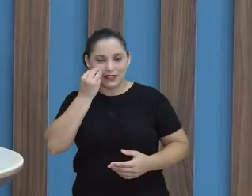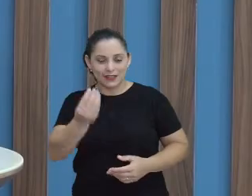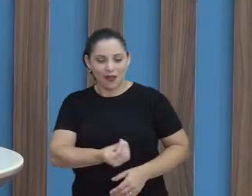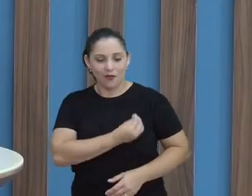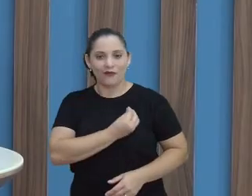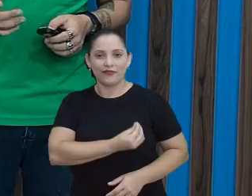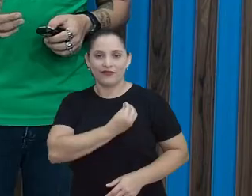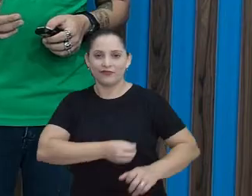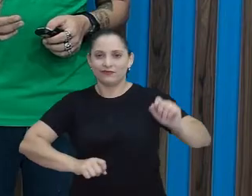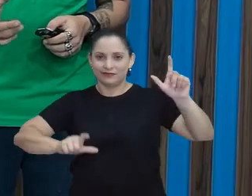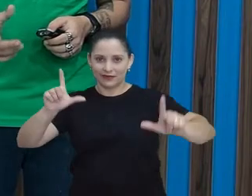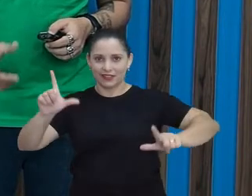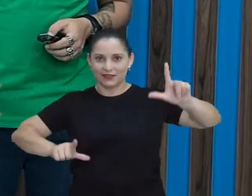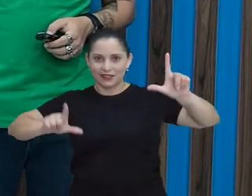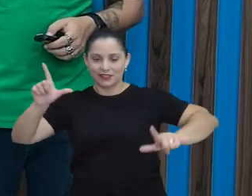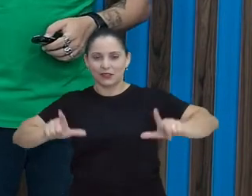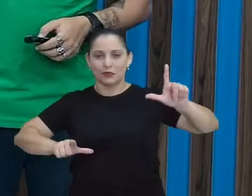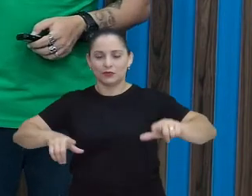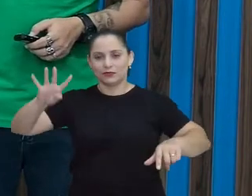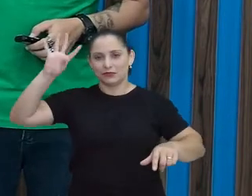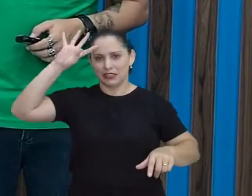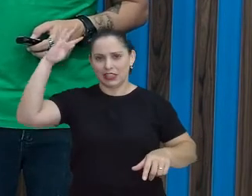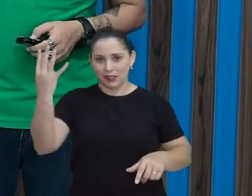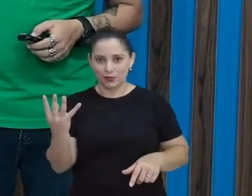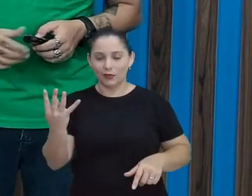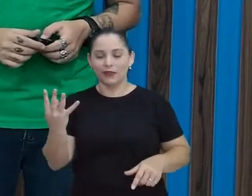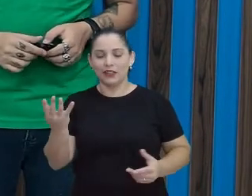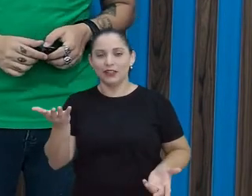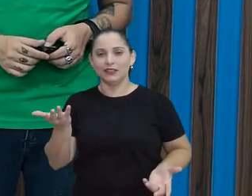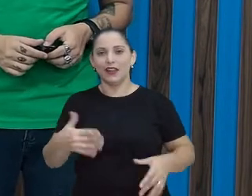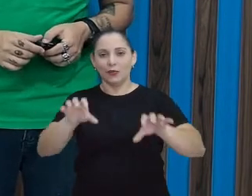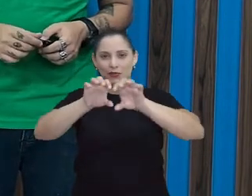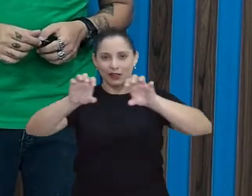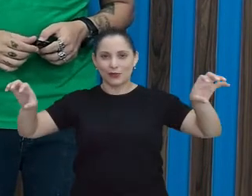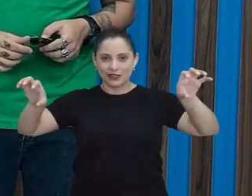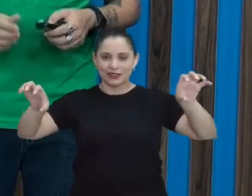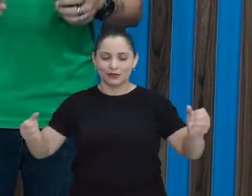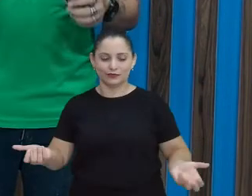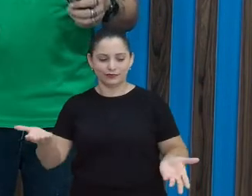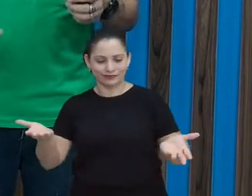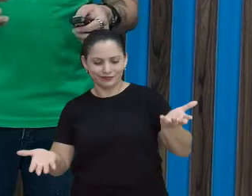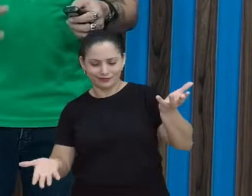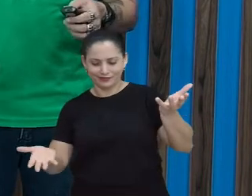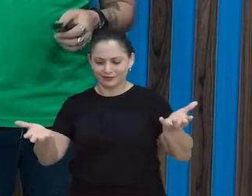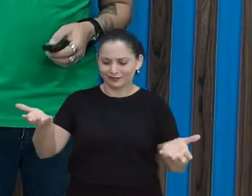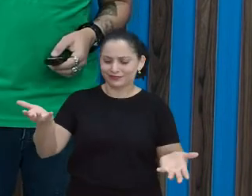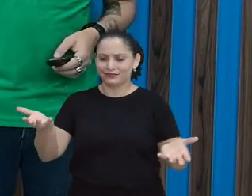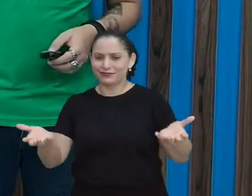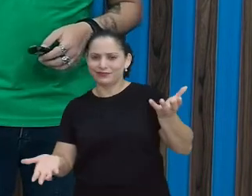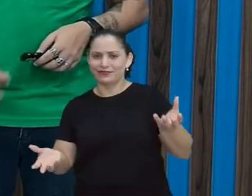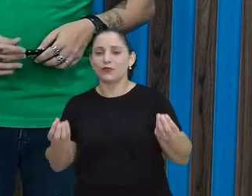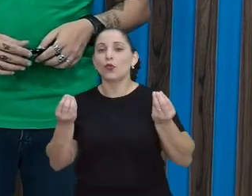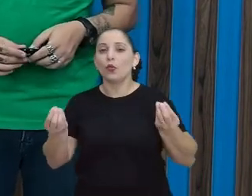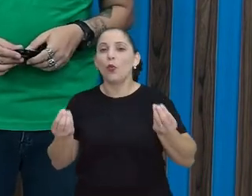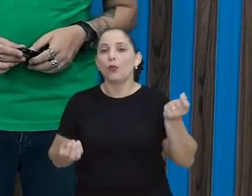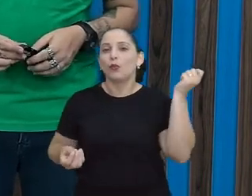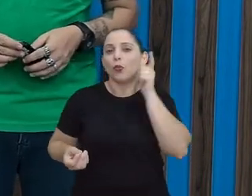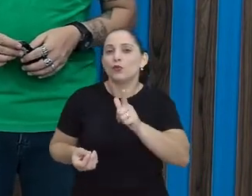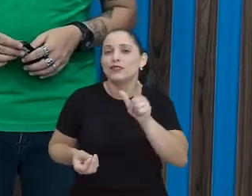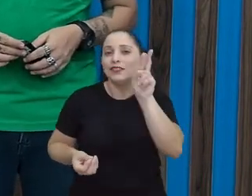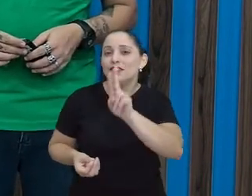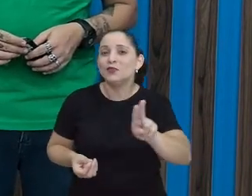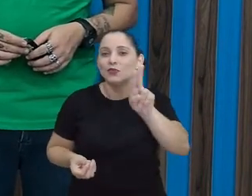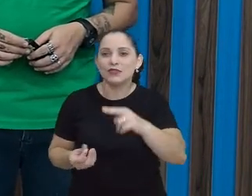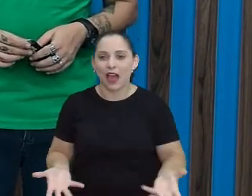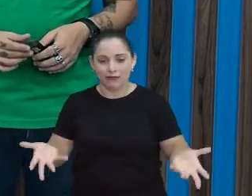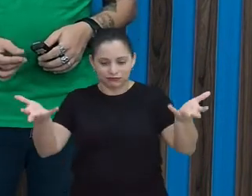Pedro, resolvendo uma equação ali, como se fosse no papel, no quadro, e como é que se resolve essa equação numa balança